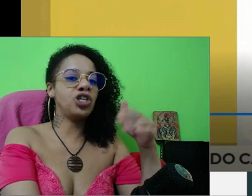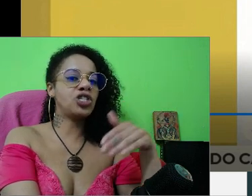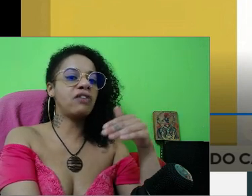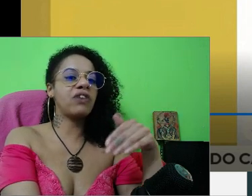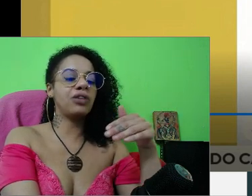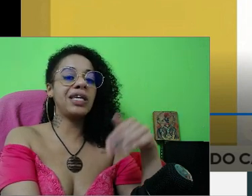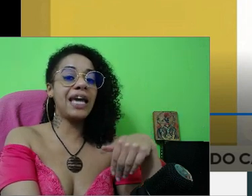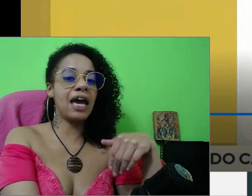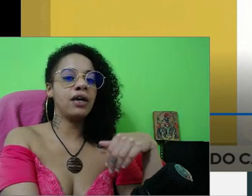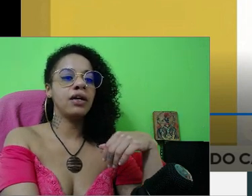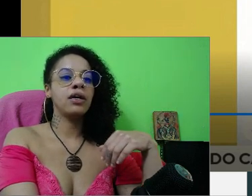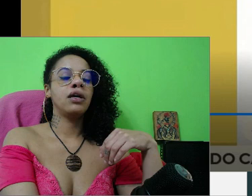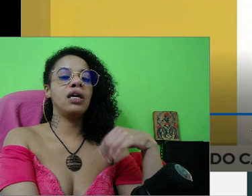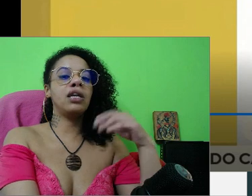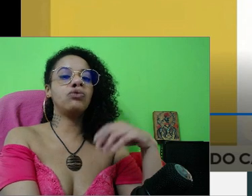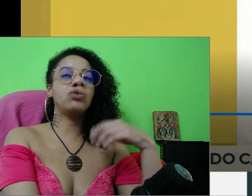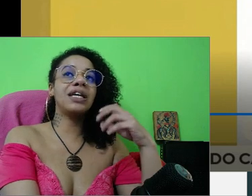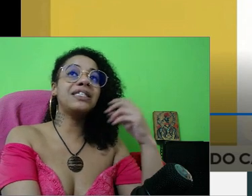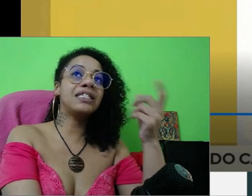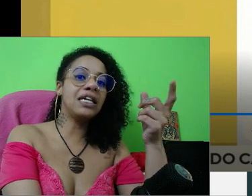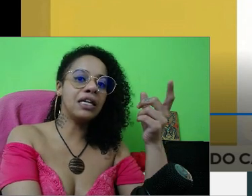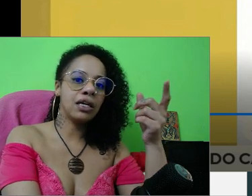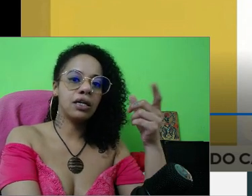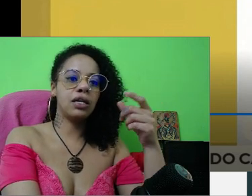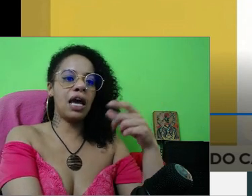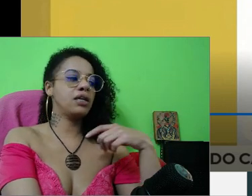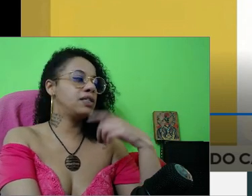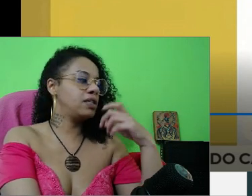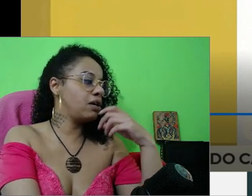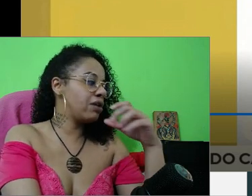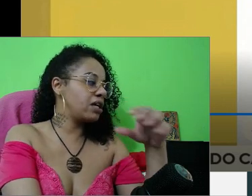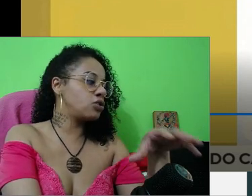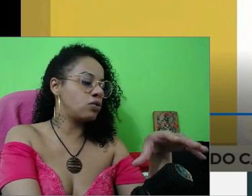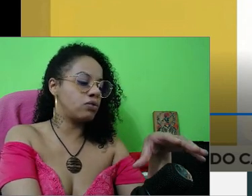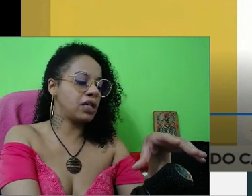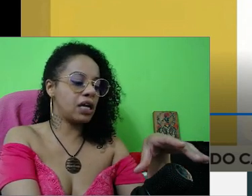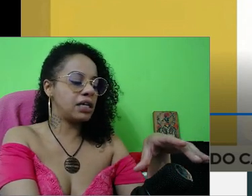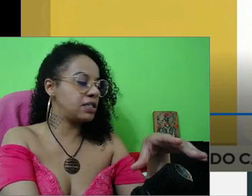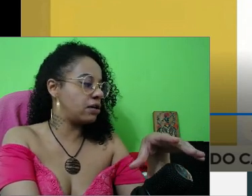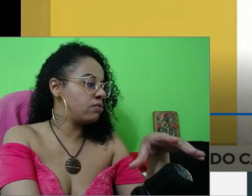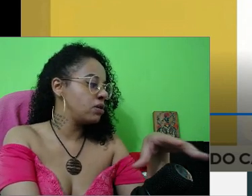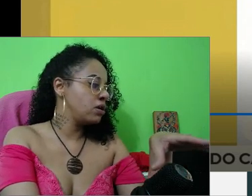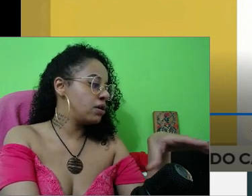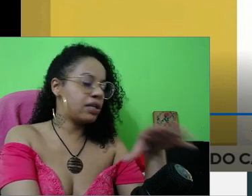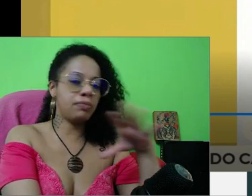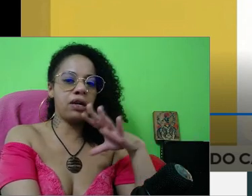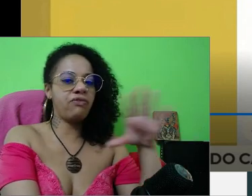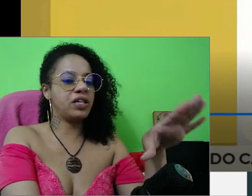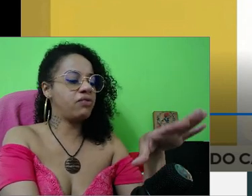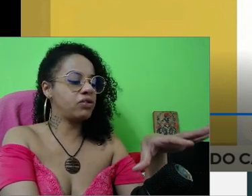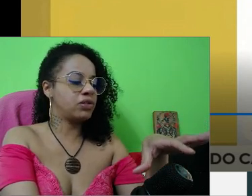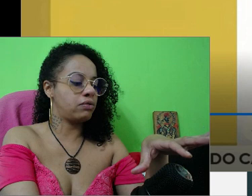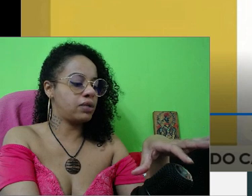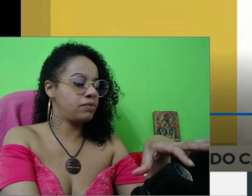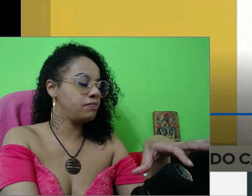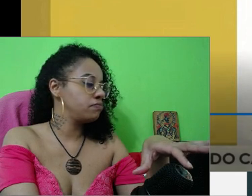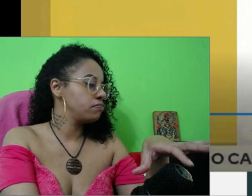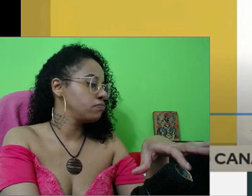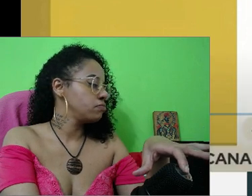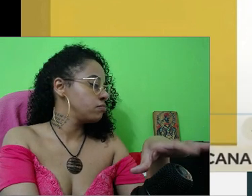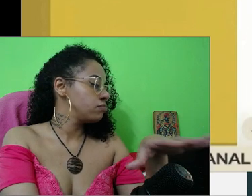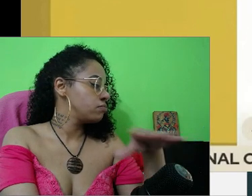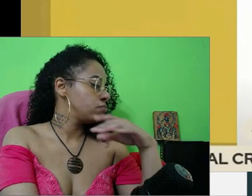a gente tem que falar do que é e não do que se né se não ganha jogo nem eleição e também não faz revolução